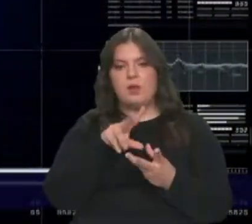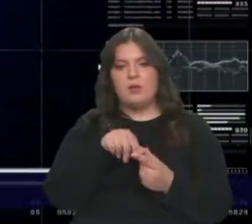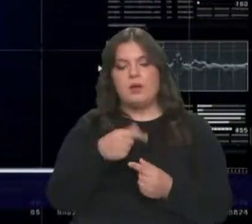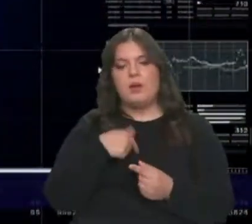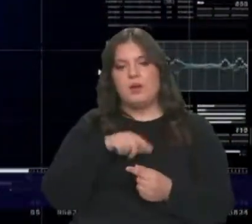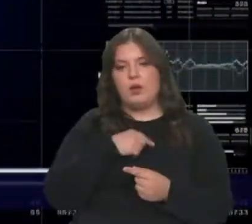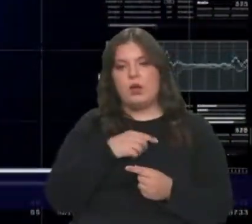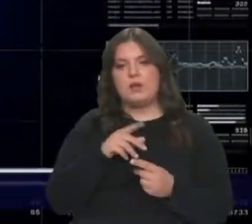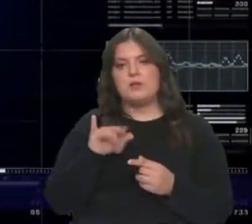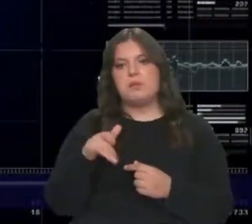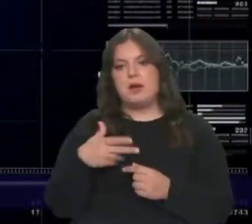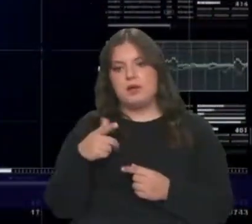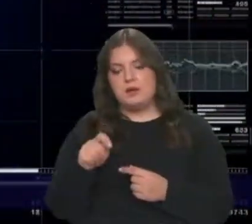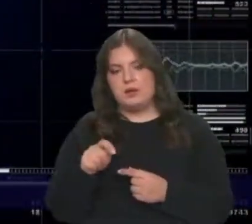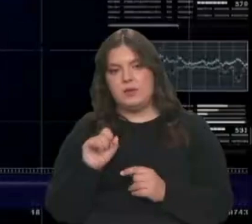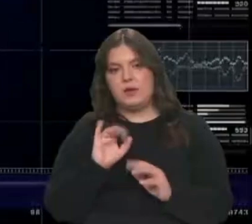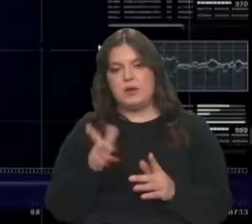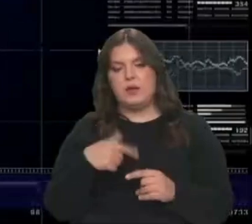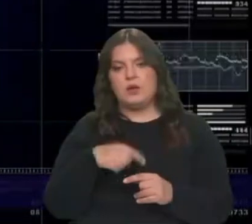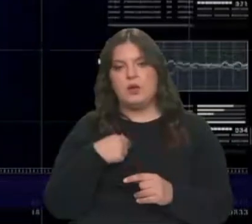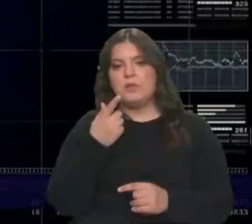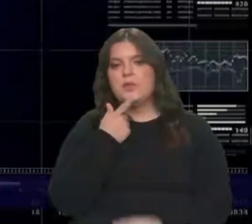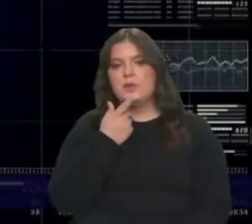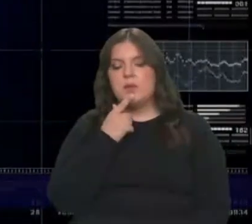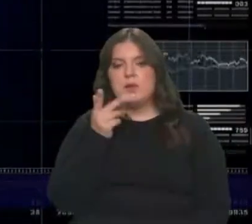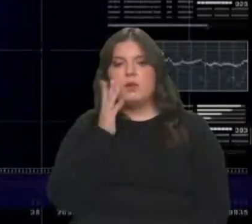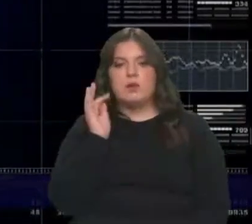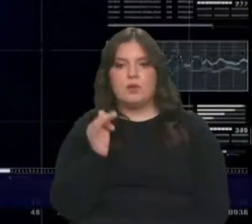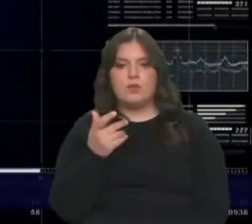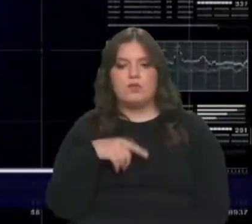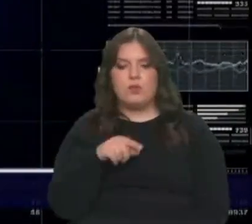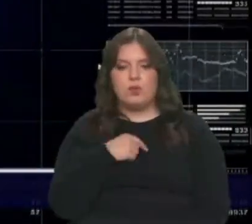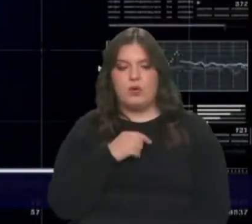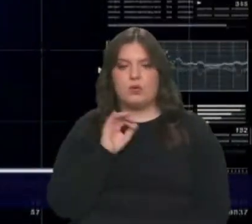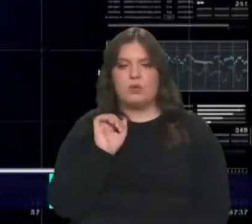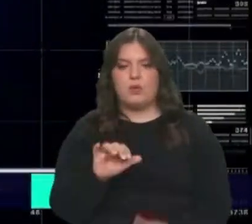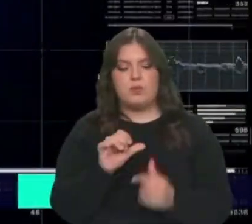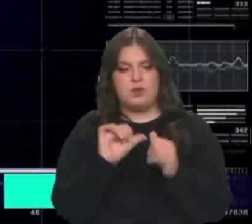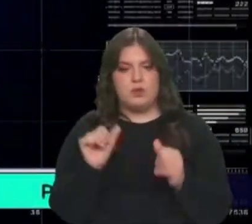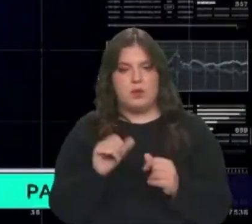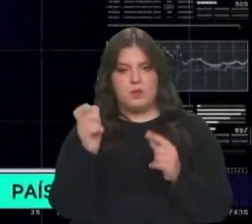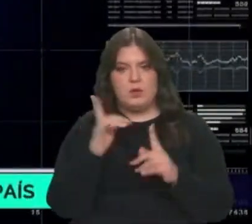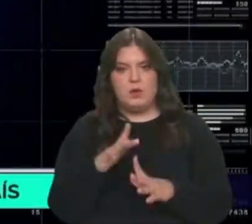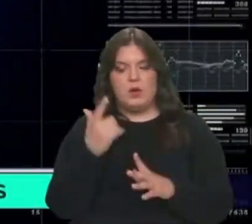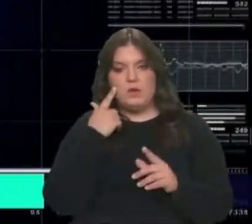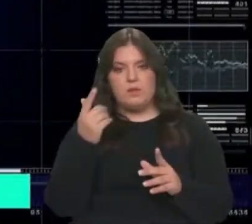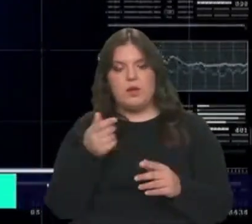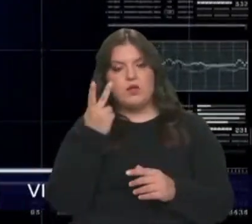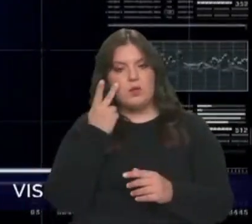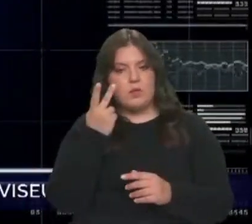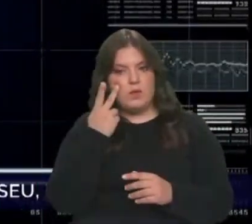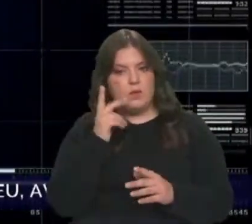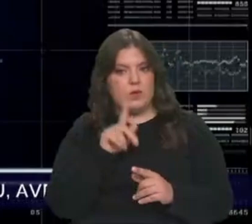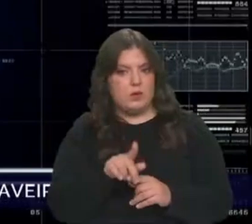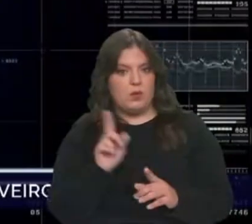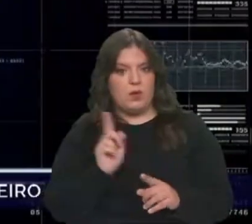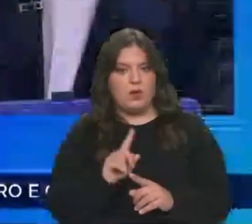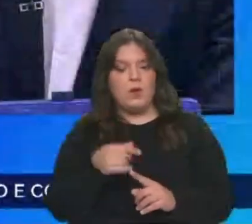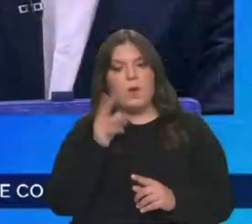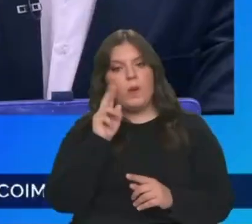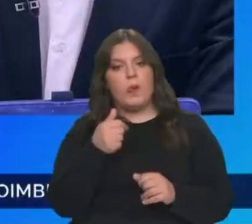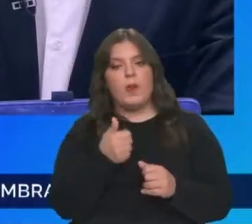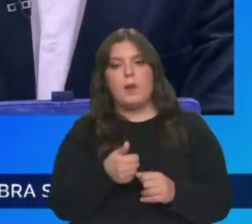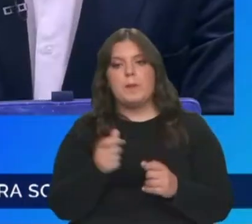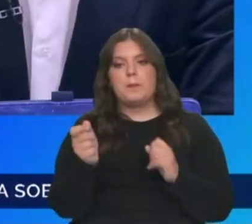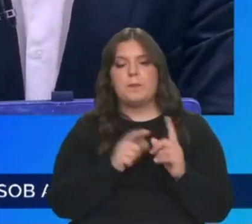Marte e, claro que nós tentamos perceber se o nosso próprio sistema solar vai sobreviver à expansão como gigante, não é? Por isso é que é bom olharmos para